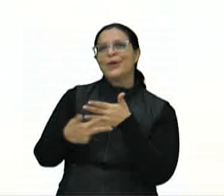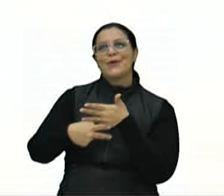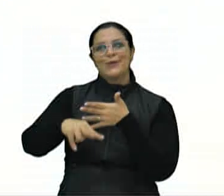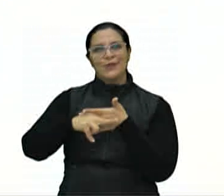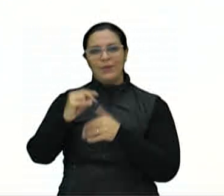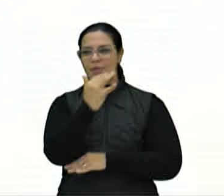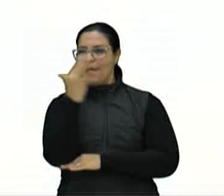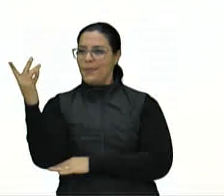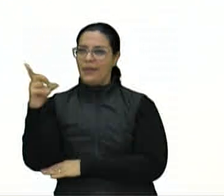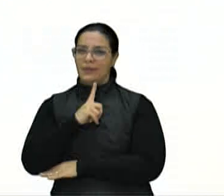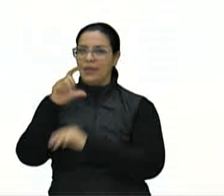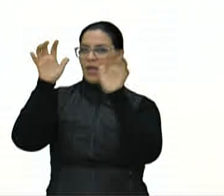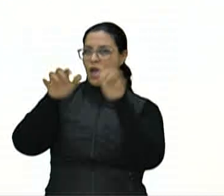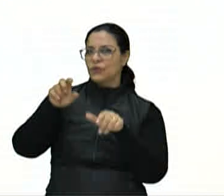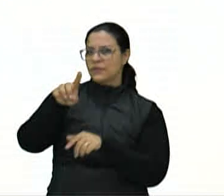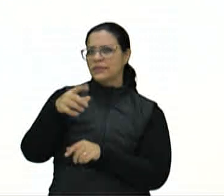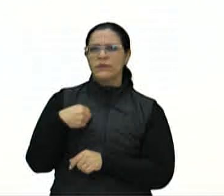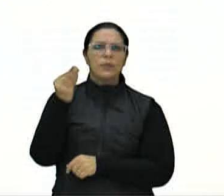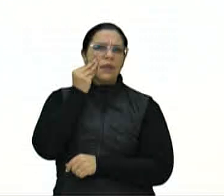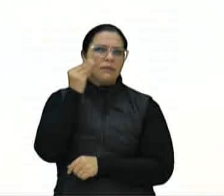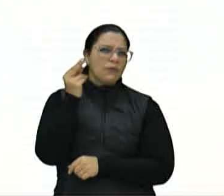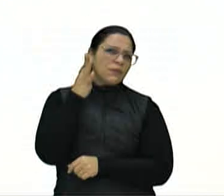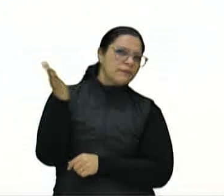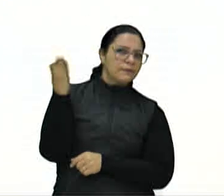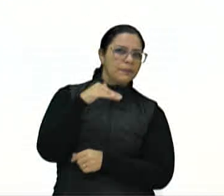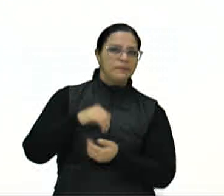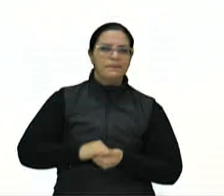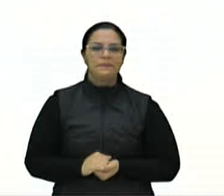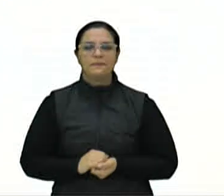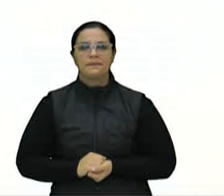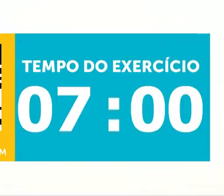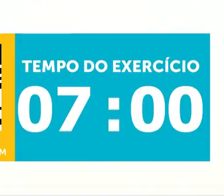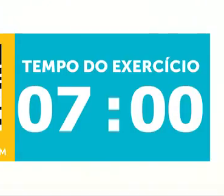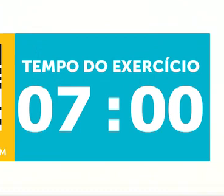no meio ambiente. Vamos lá? Faz o teste para ver o que você sabe sobre isso.